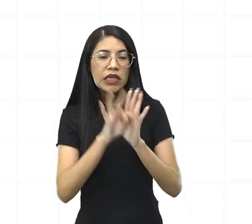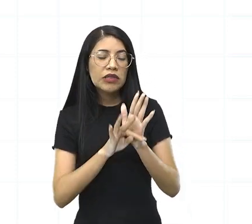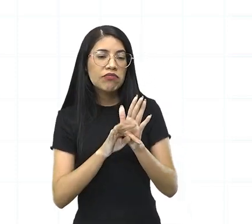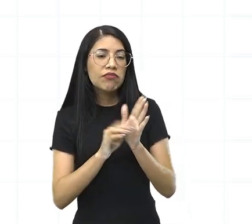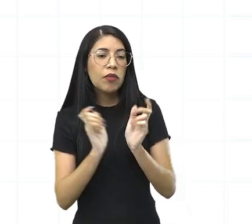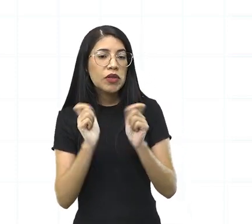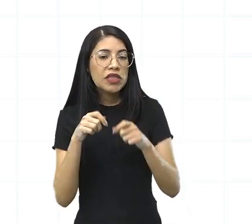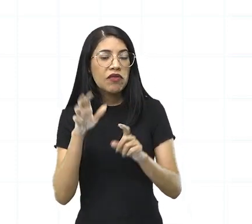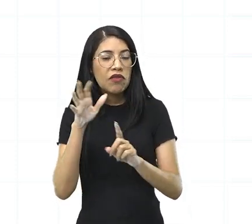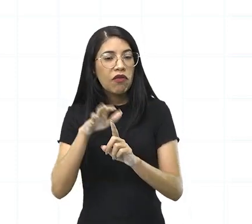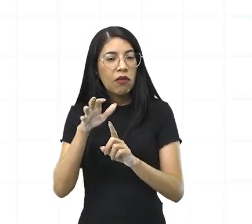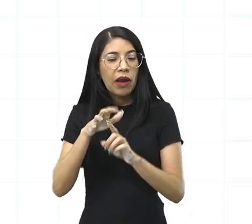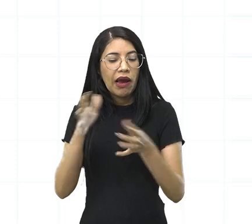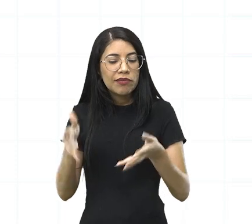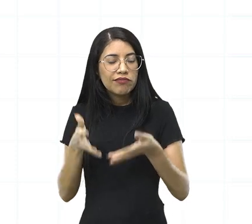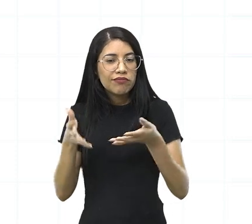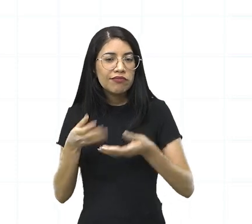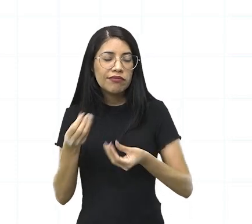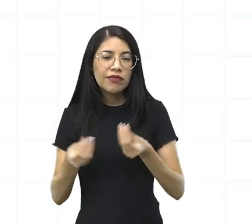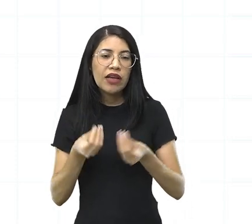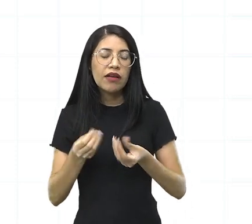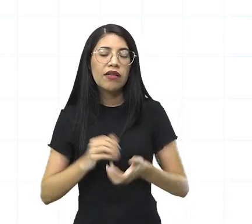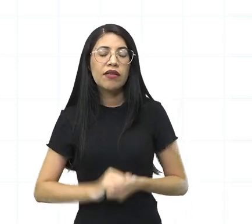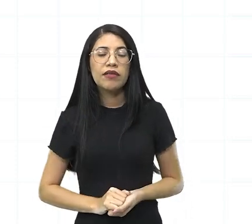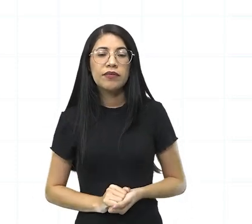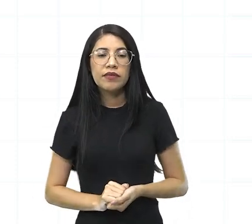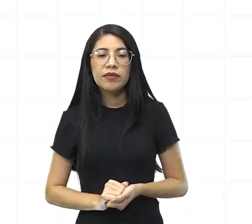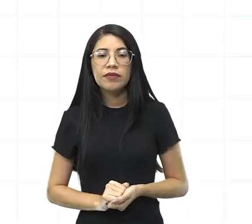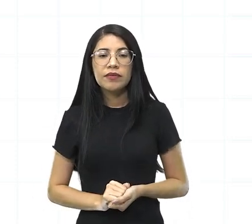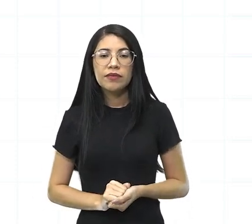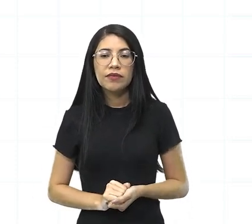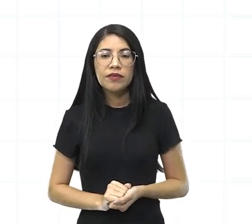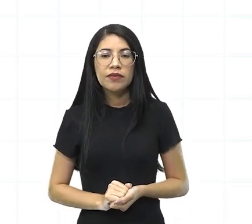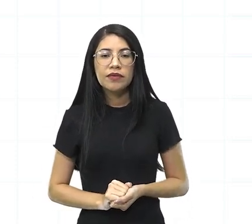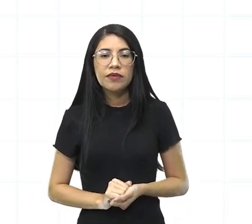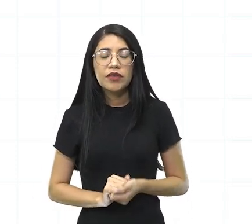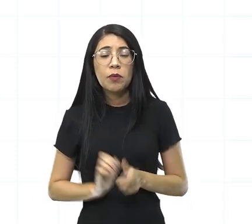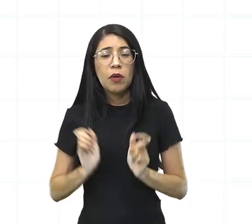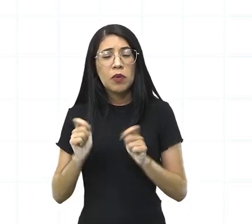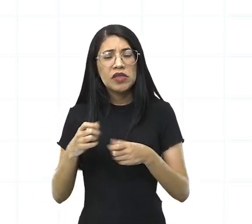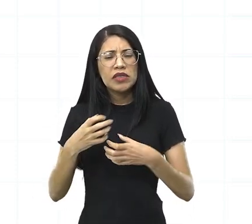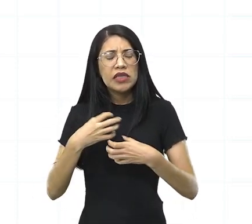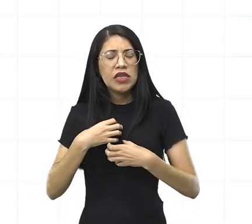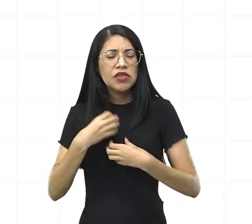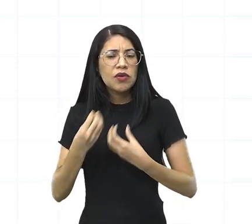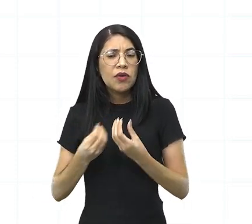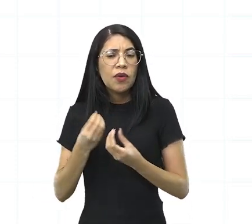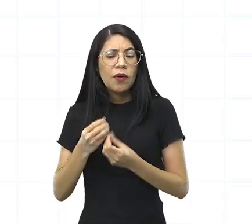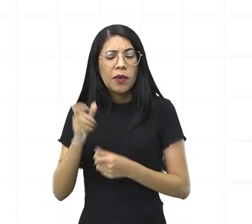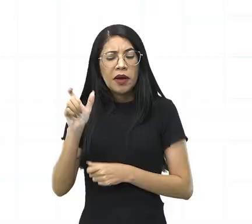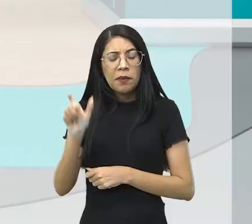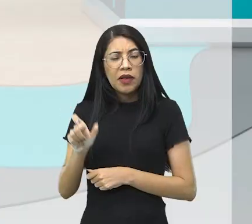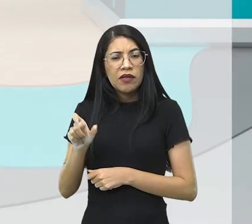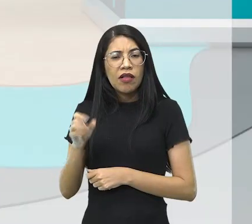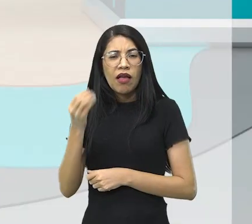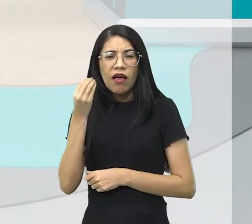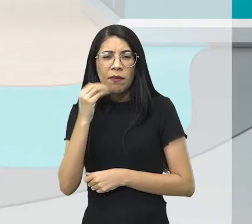Então, olha só, é o próprio efeito que eu tenho de convencer, né,